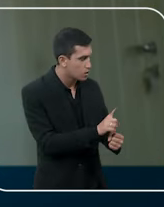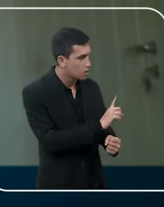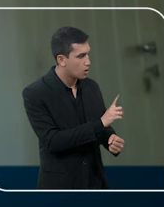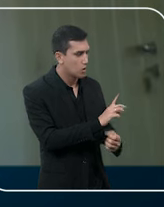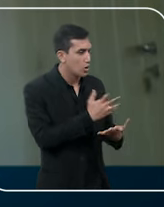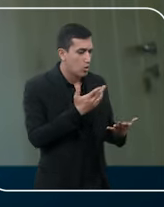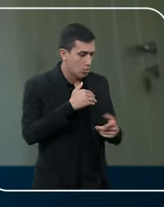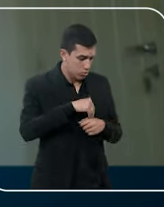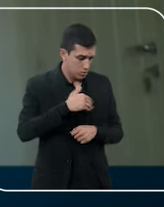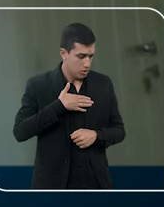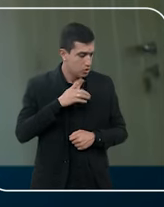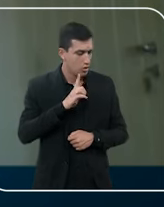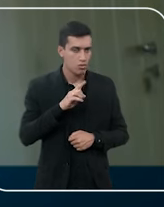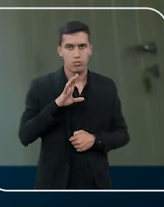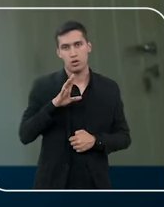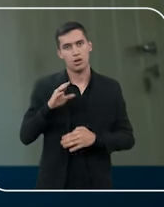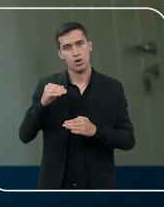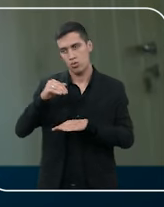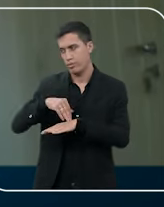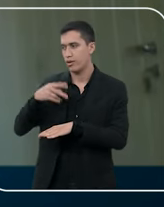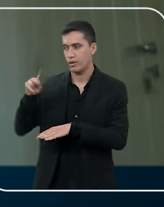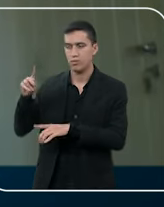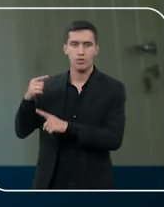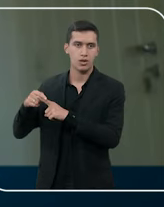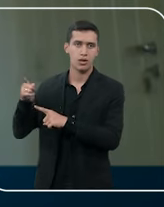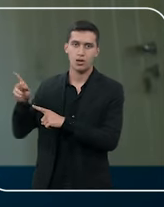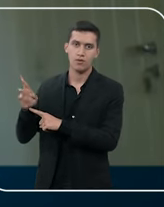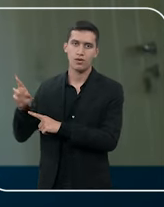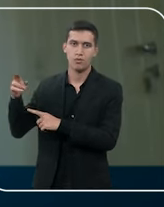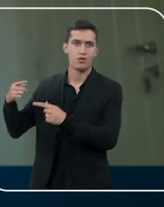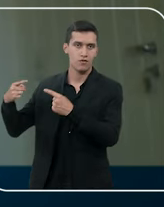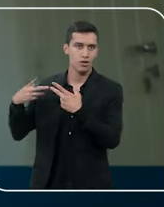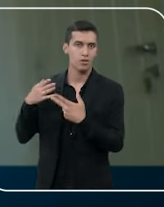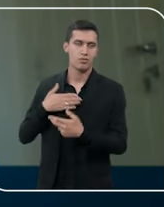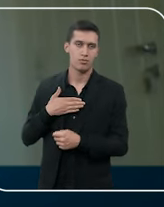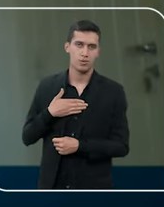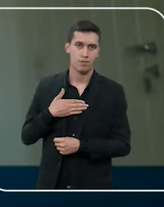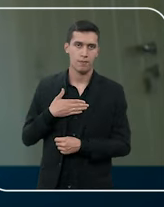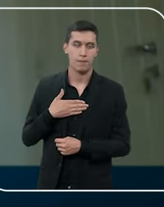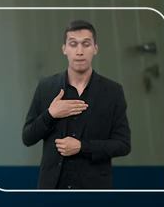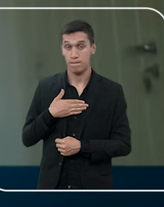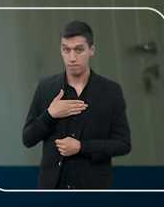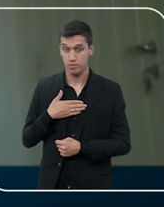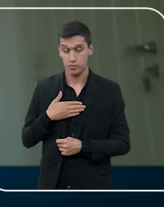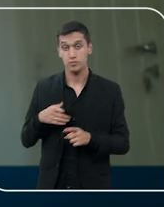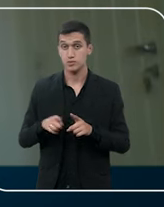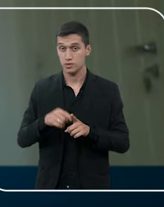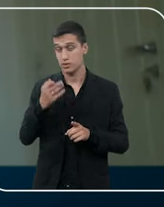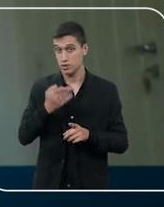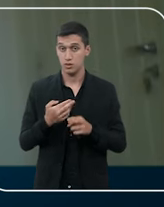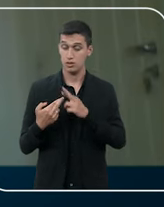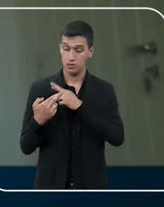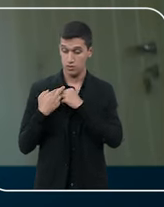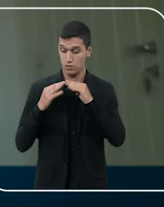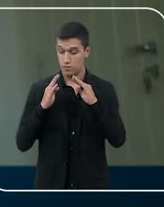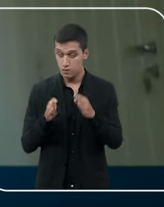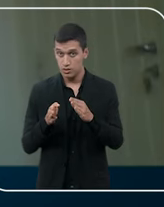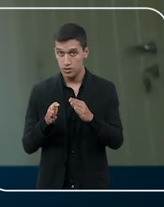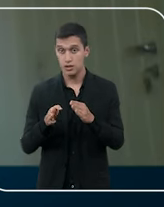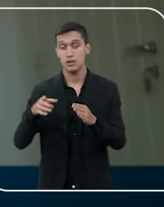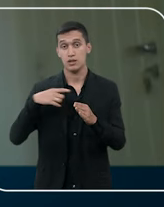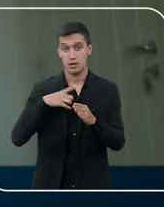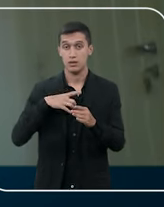produto, pelo dano ali que foi causado. Então, é independente de culpa. E essa responsabilidade objetiva, ela